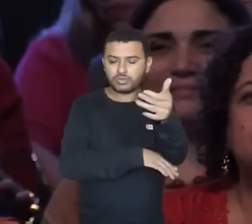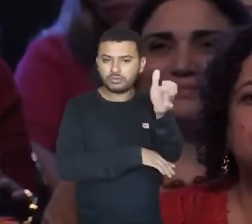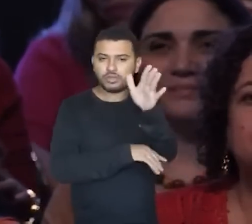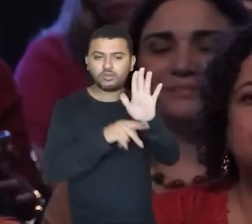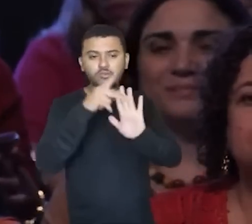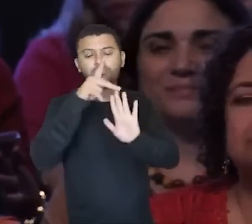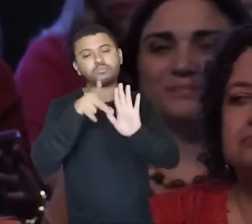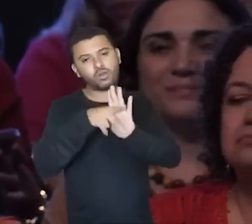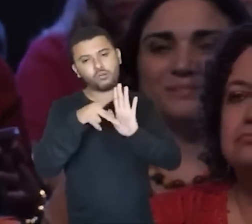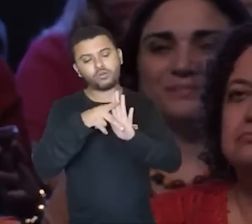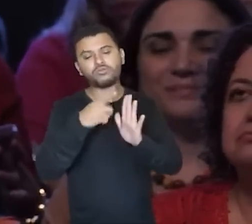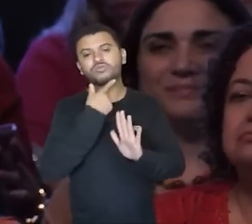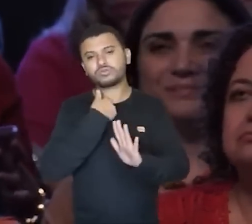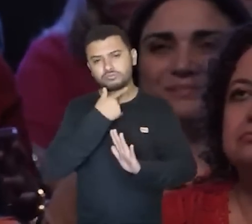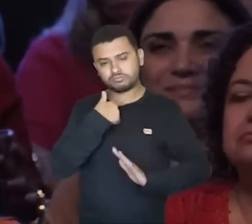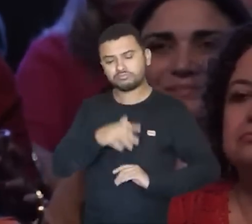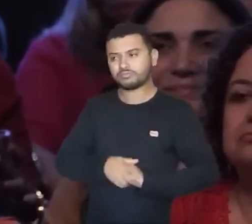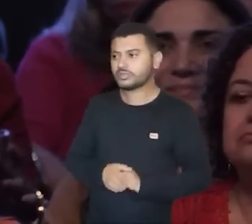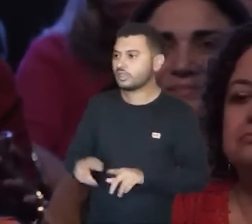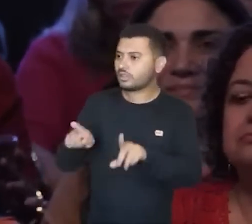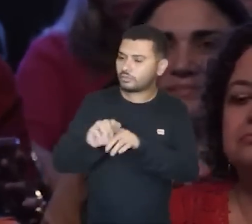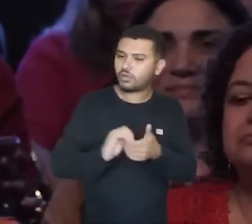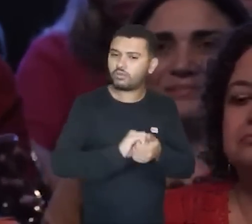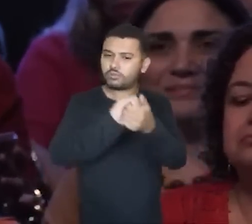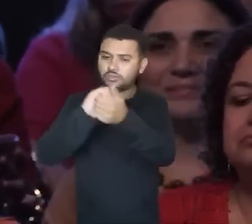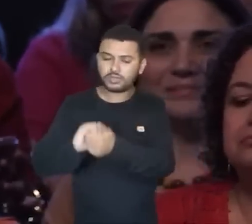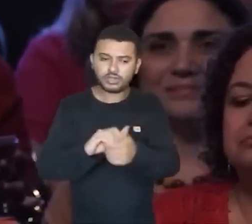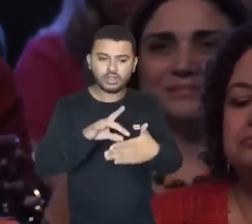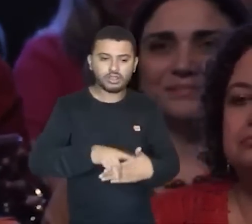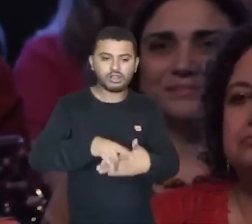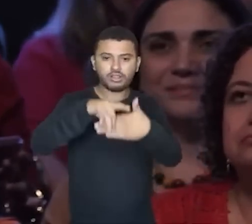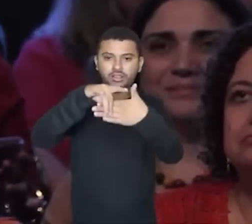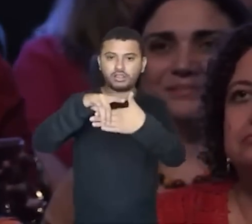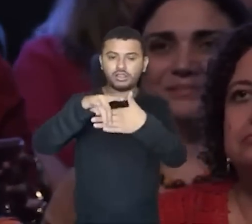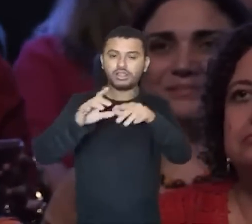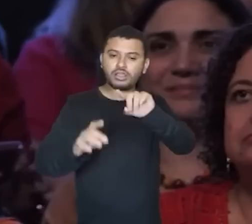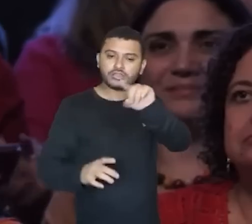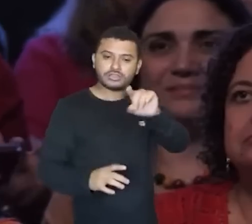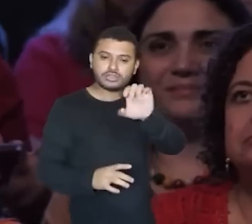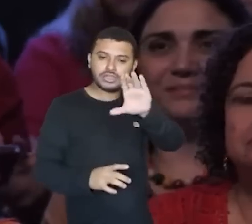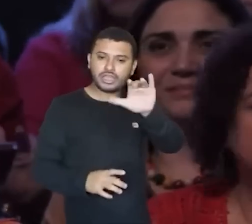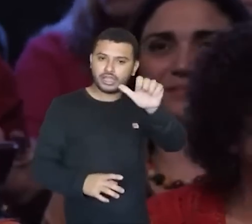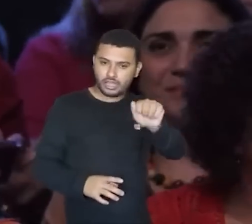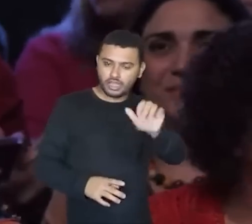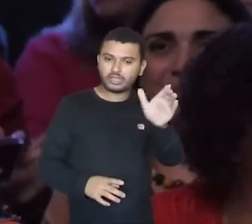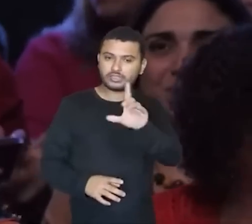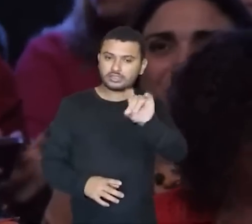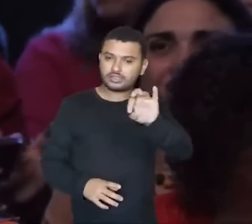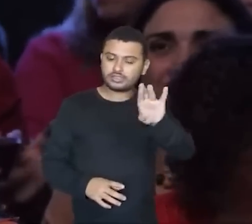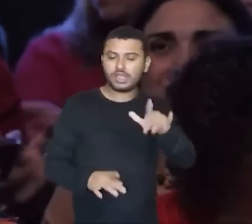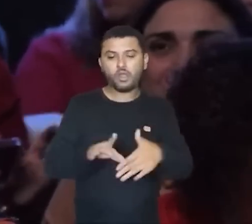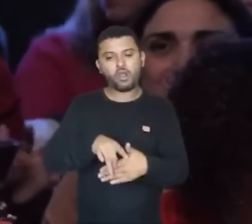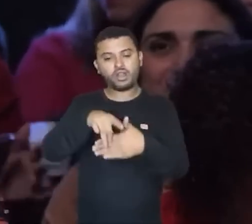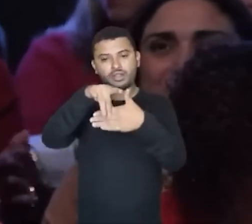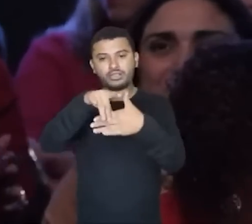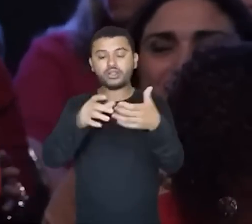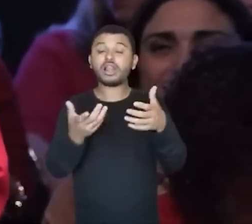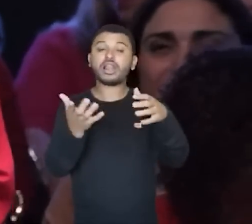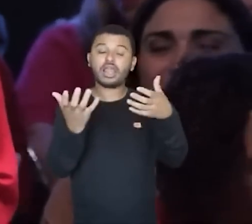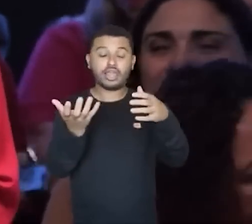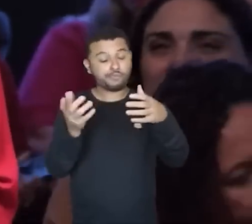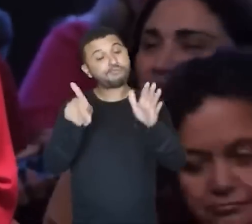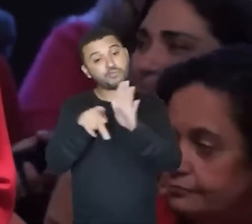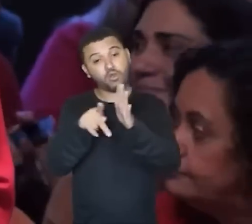essa saudação em nome dos nossos líderes, do Zeca Dirceu, nosso líder na Câmara dos Deputados,